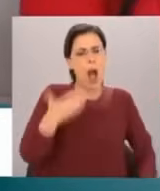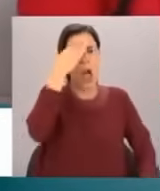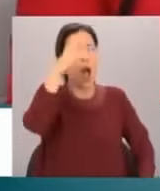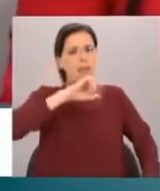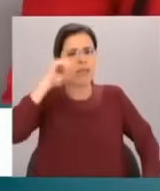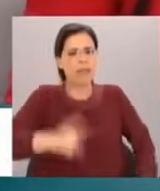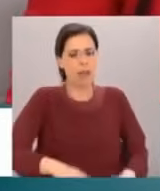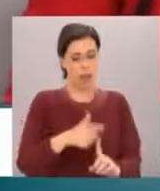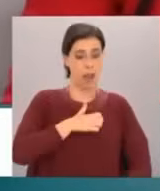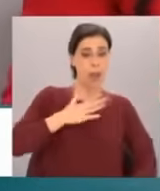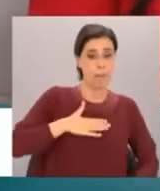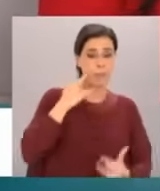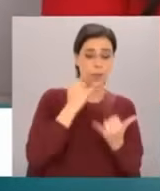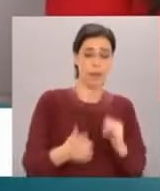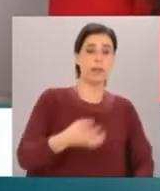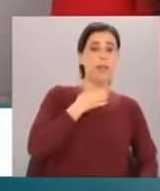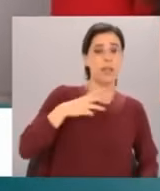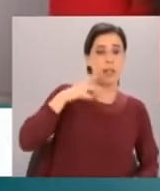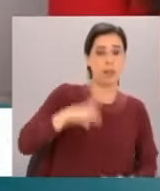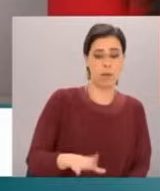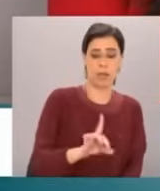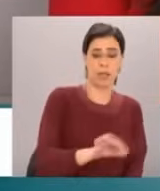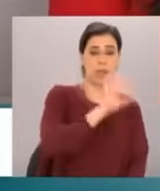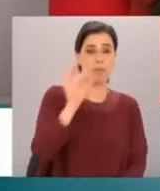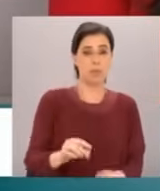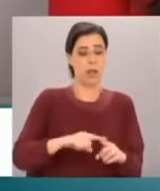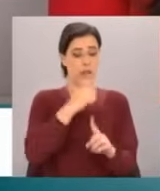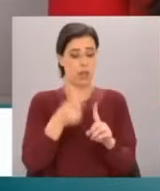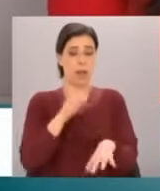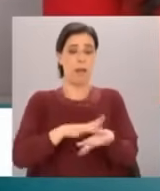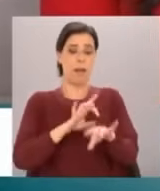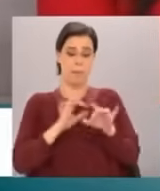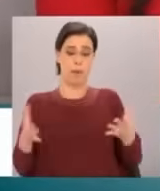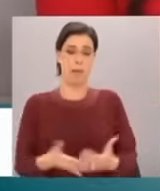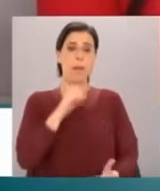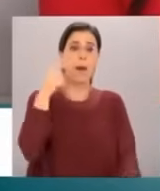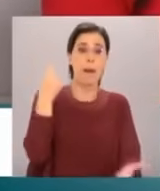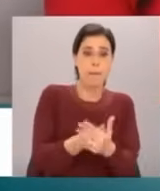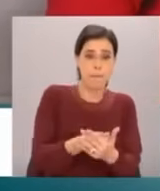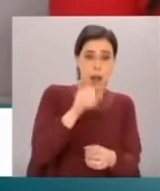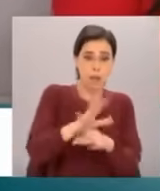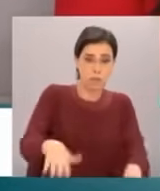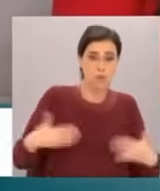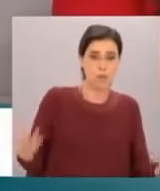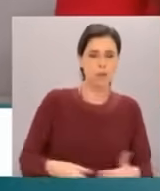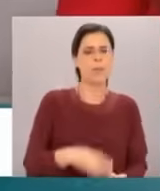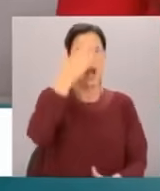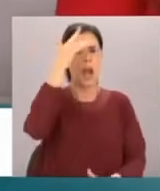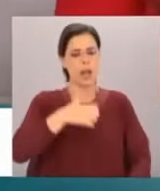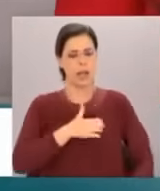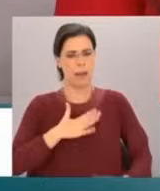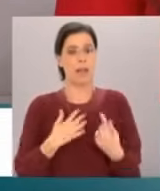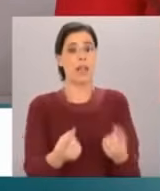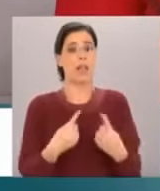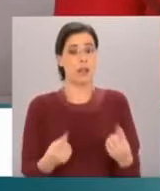acha que é possível as empresas quando o risco de falência em Portugal atinge os sessenta por cento este ano por causa da anemia podem pagar Expresso eletricidade acha que as